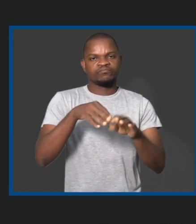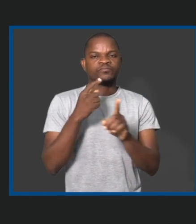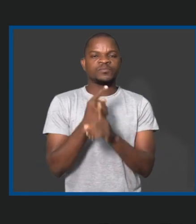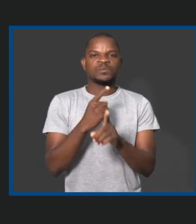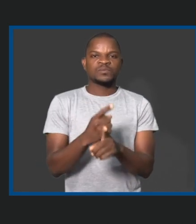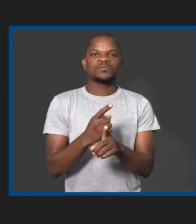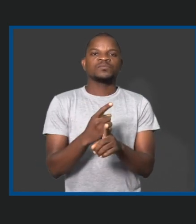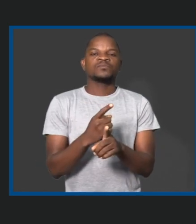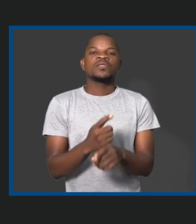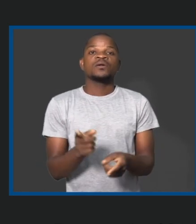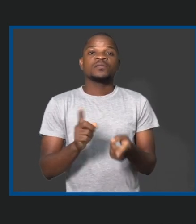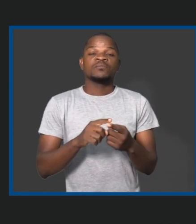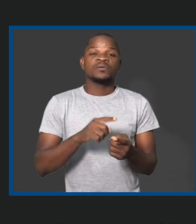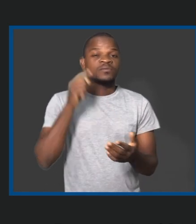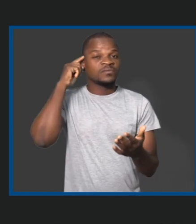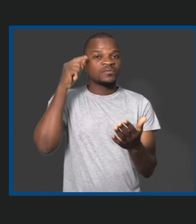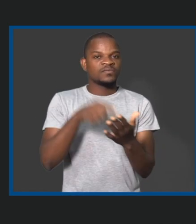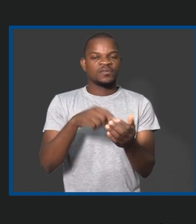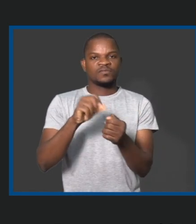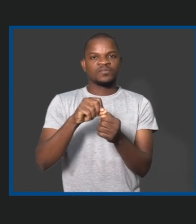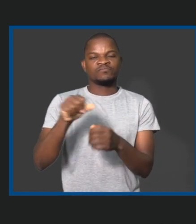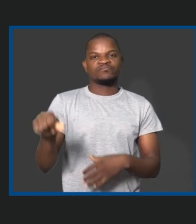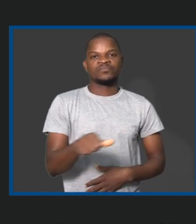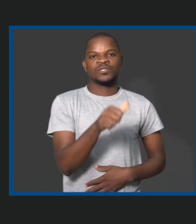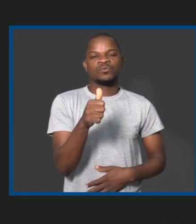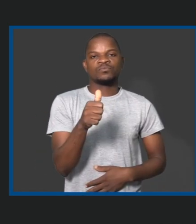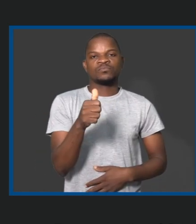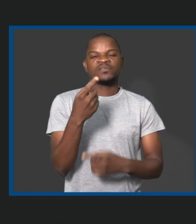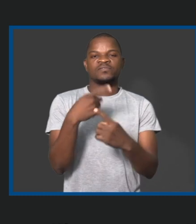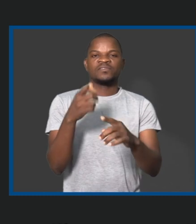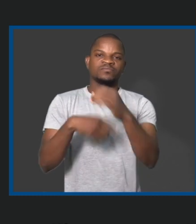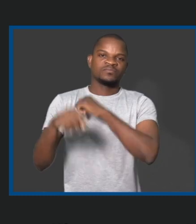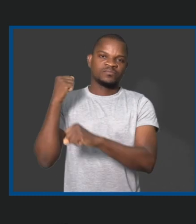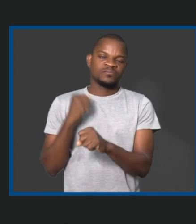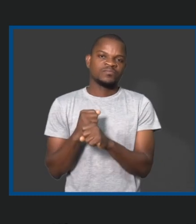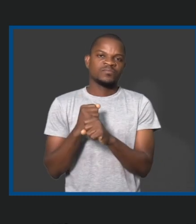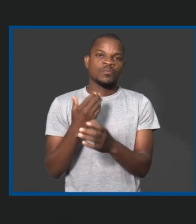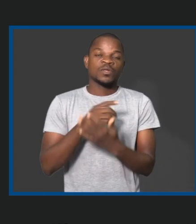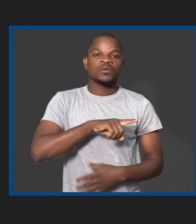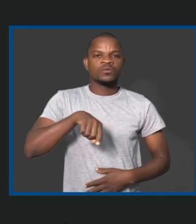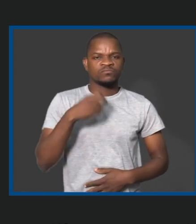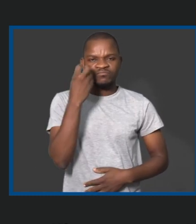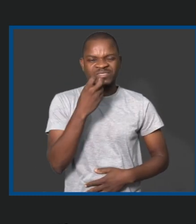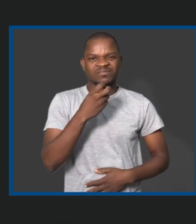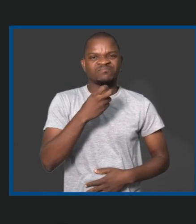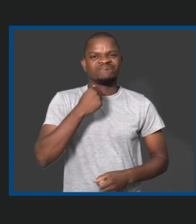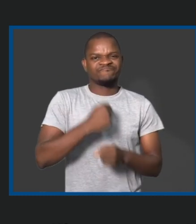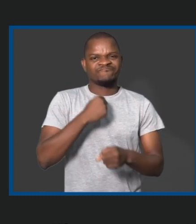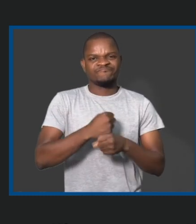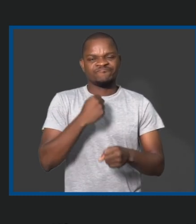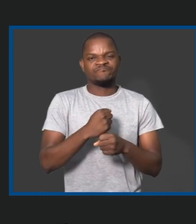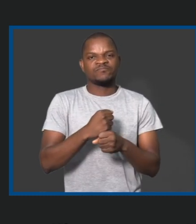pretende, que é jogadores que façam golos. Fazer o melhor é fazer melhor em relação ao ano passado e nós vamos procurar lutar,